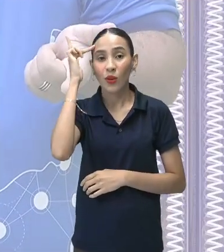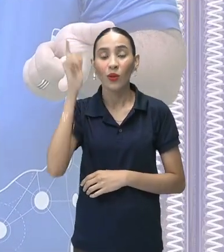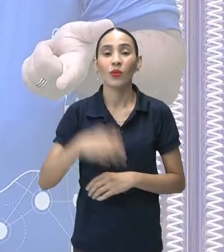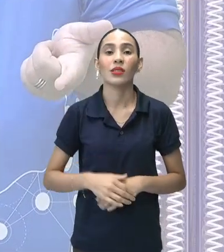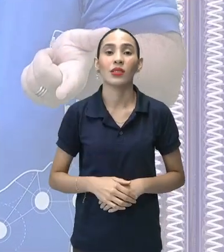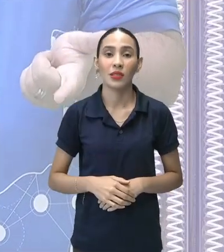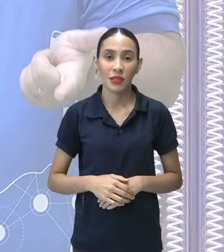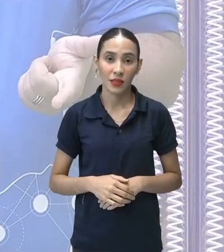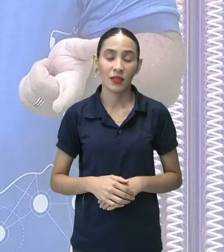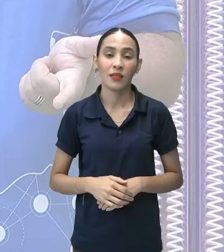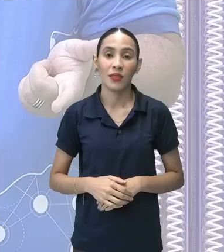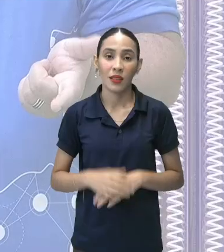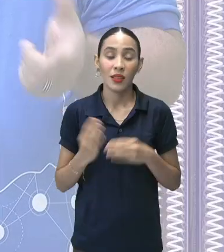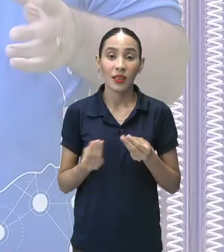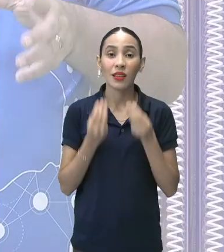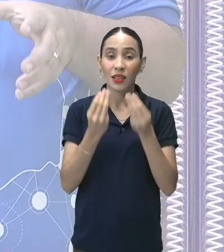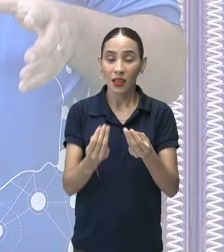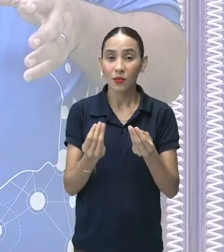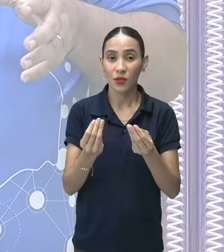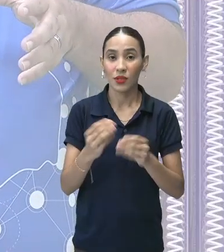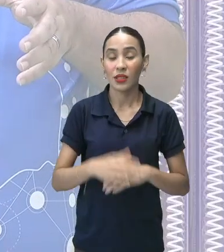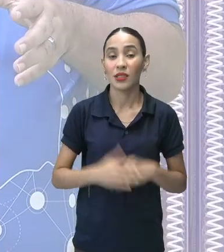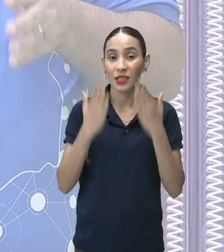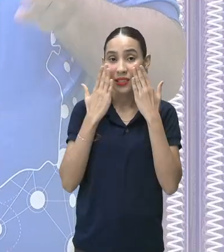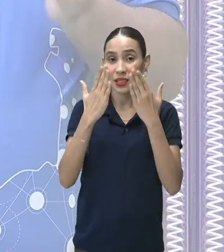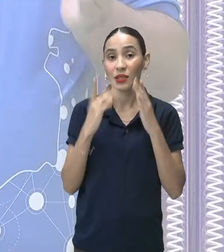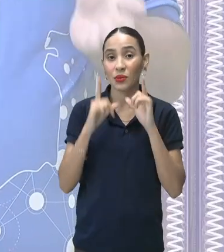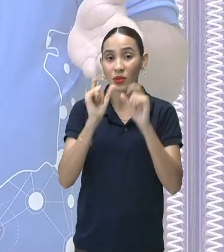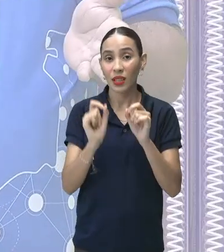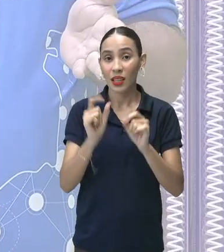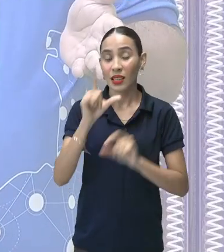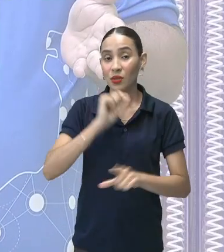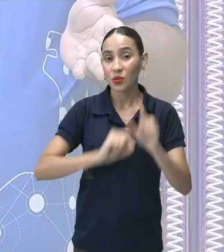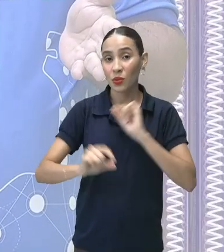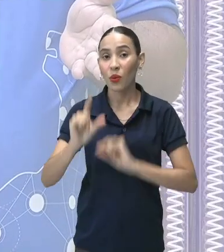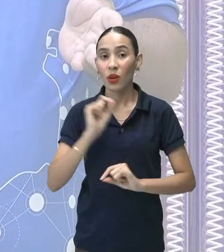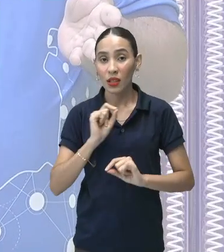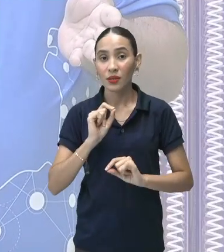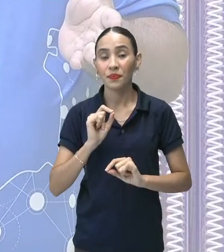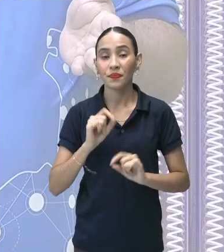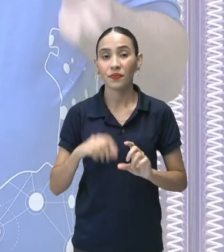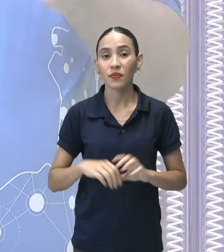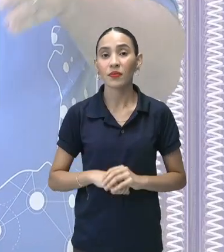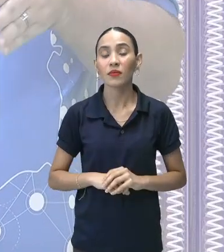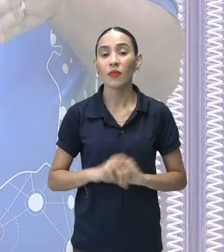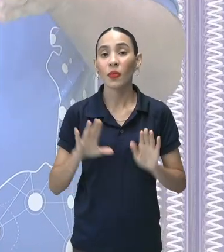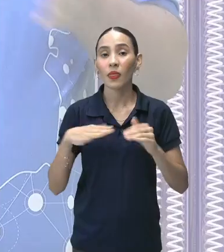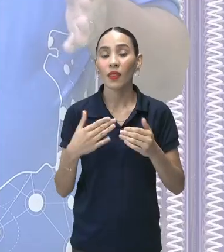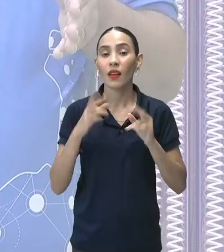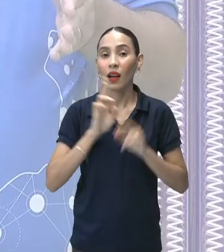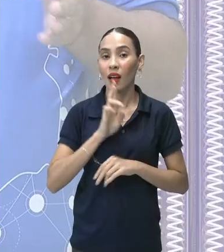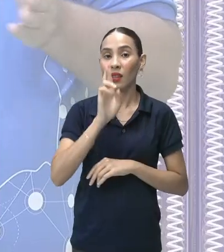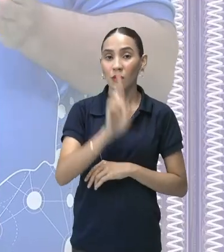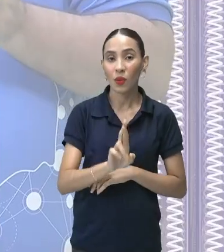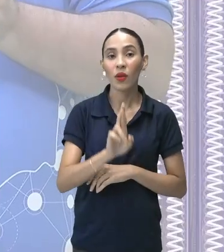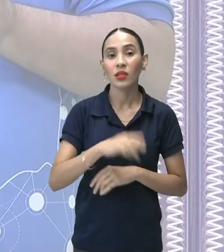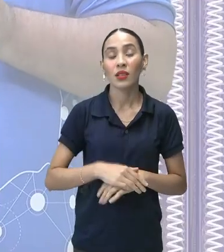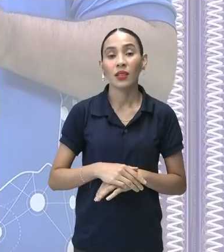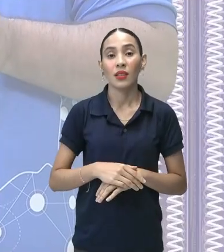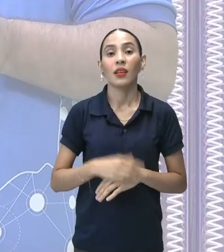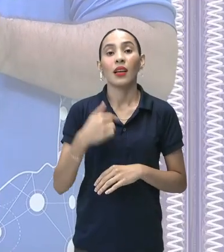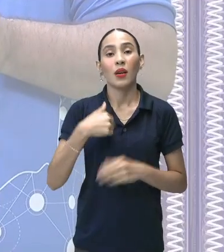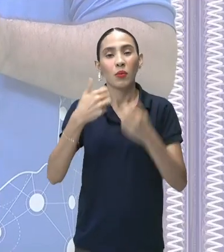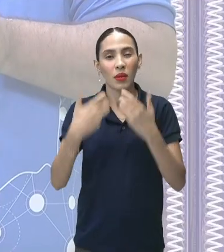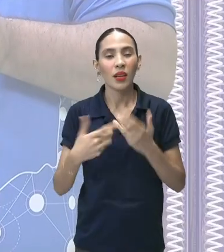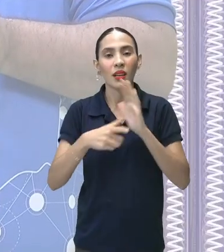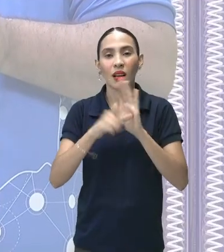nós damos diante das nossas escolhas? E essa resposta, como eu